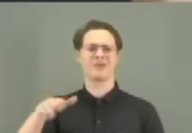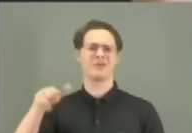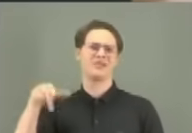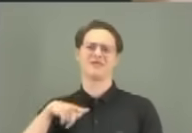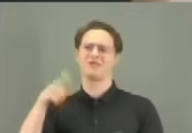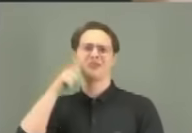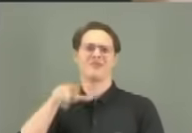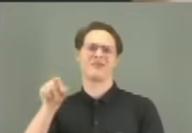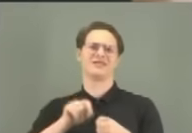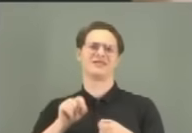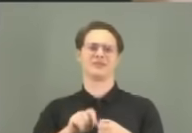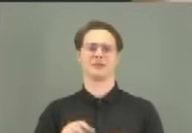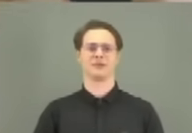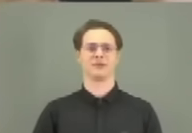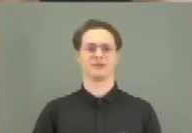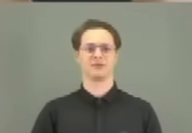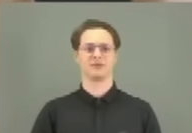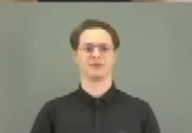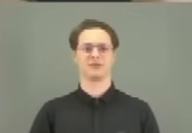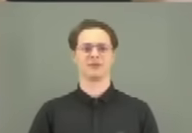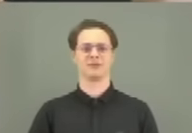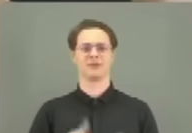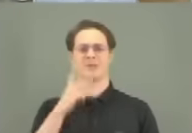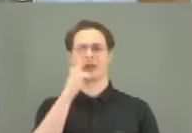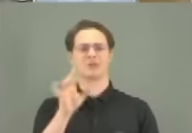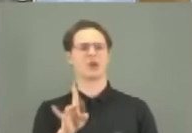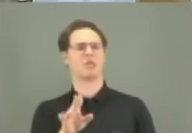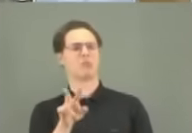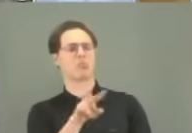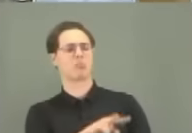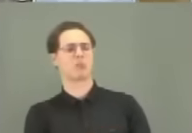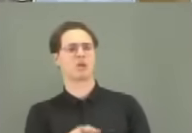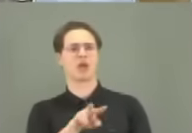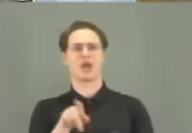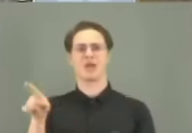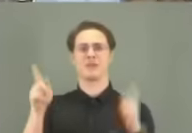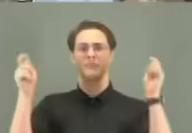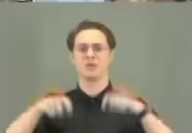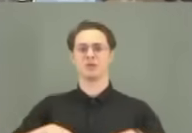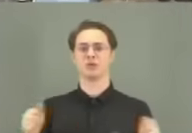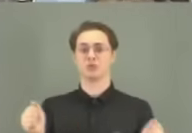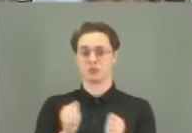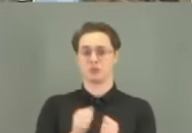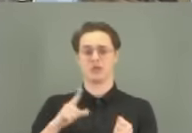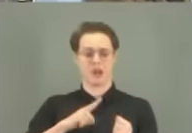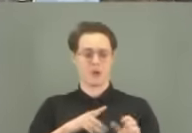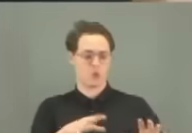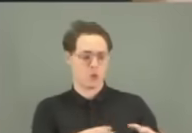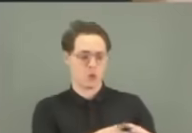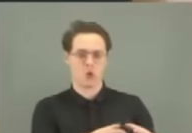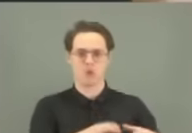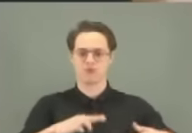isso. Foi, na verdade, uma sondagem para que ele pudesse, junto com aquele grupo das